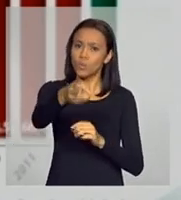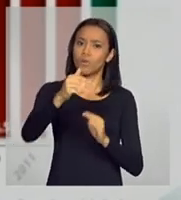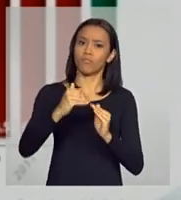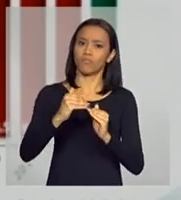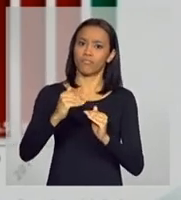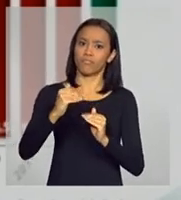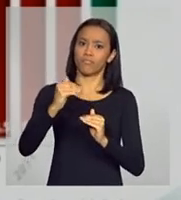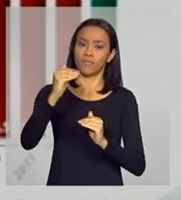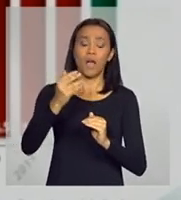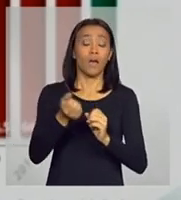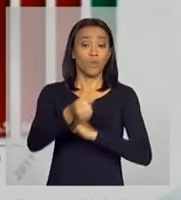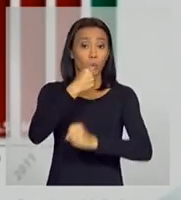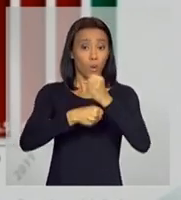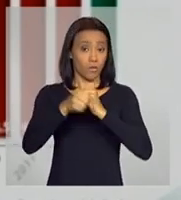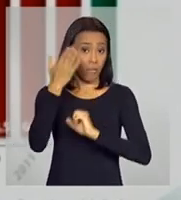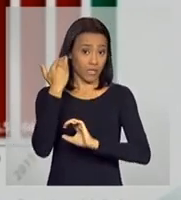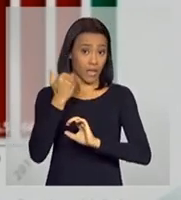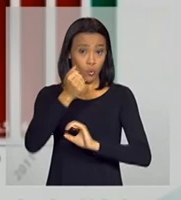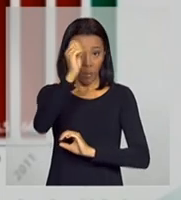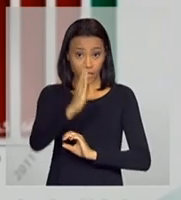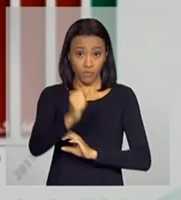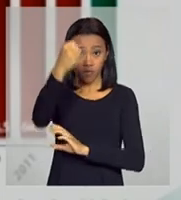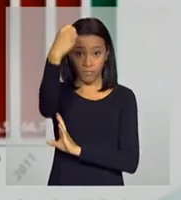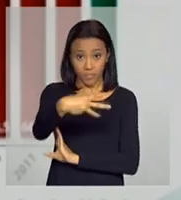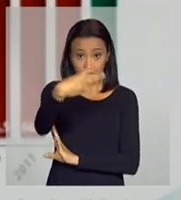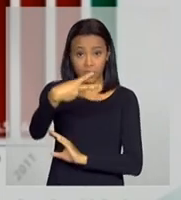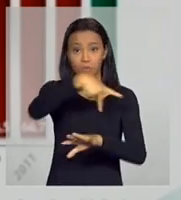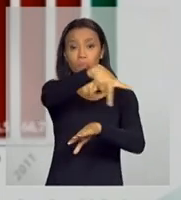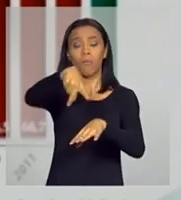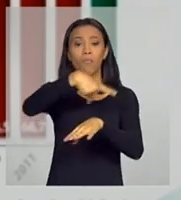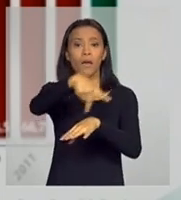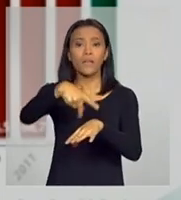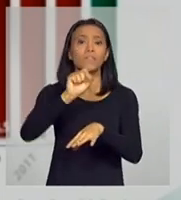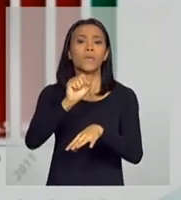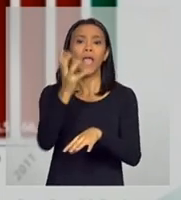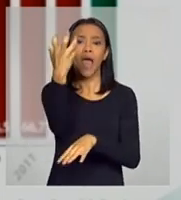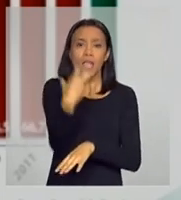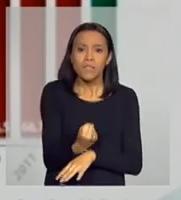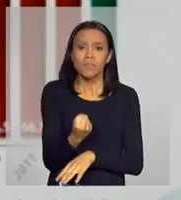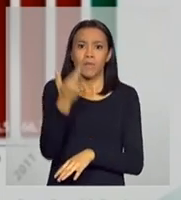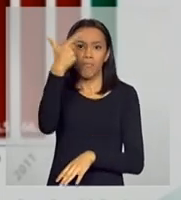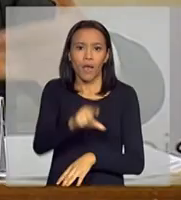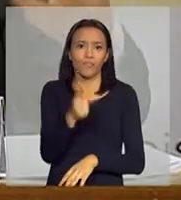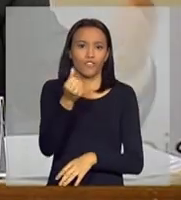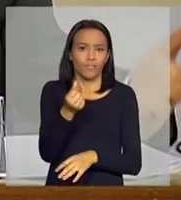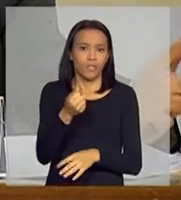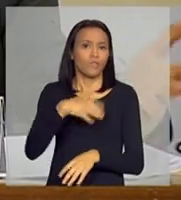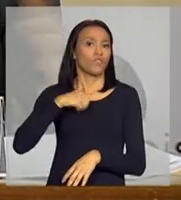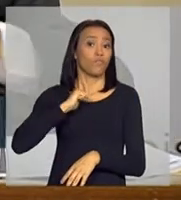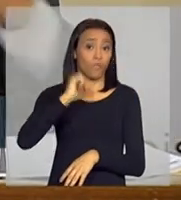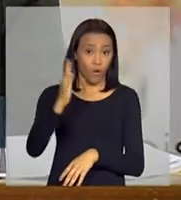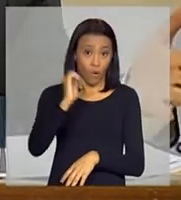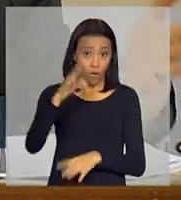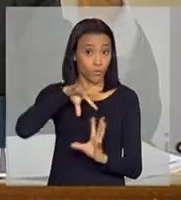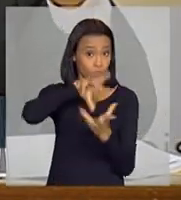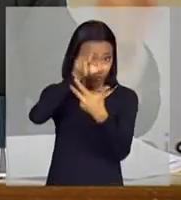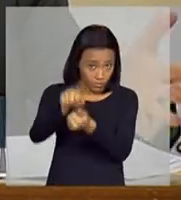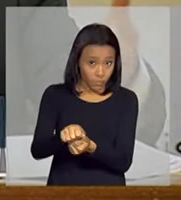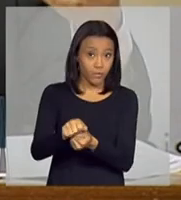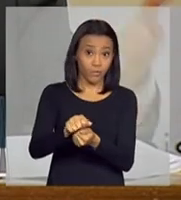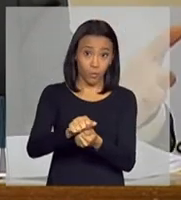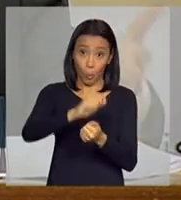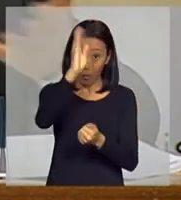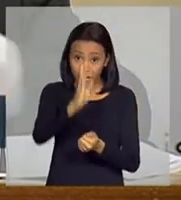no ano passado o Brasil foi o terceiro país a receber mais investimento externo direto do mundo